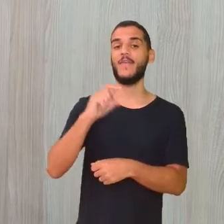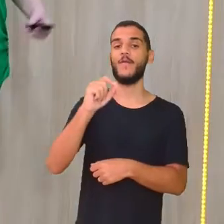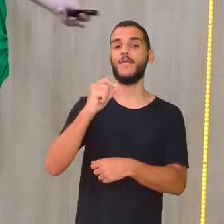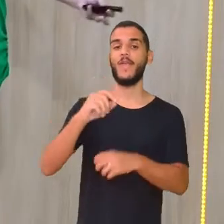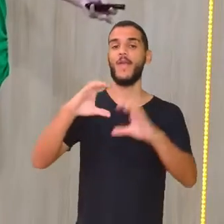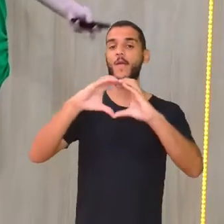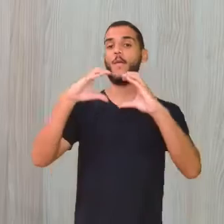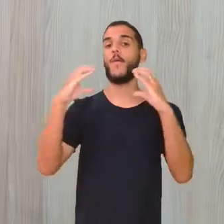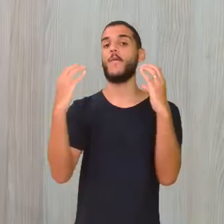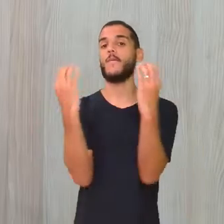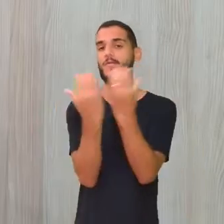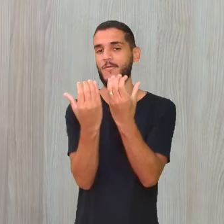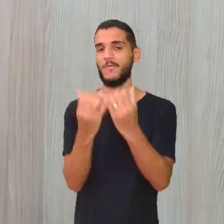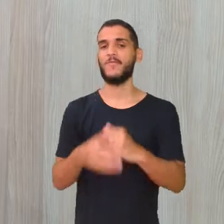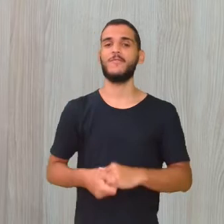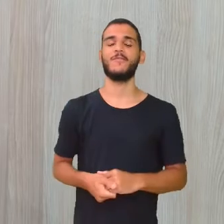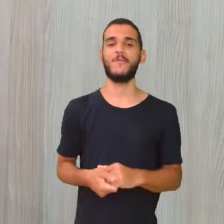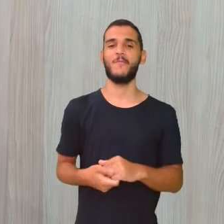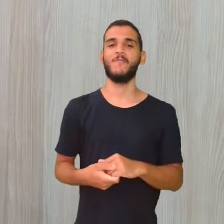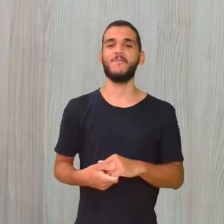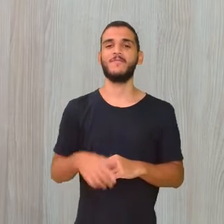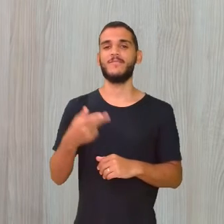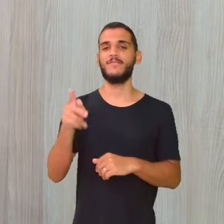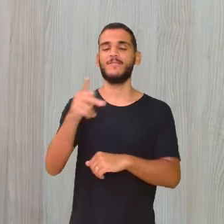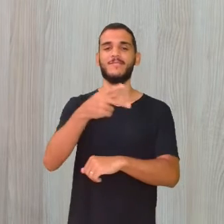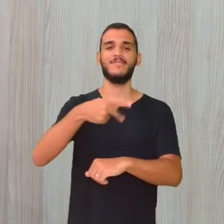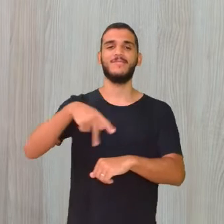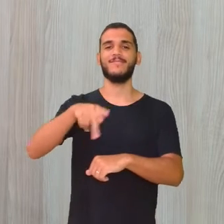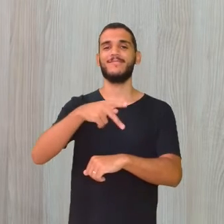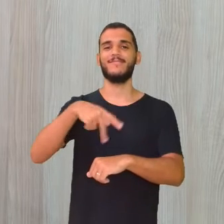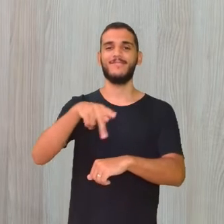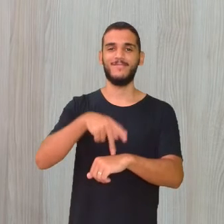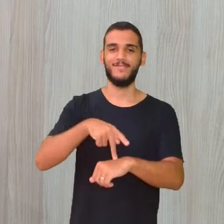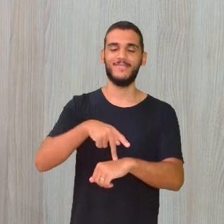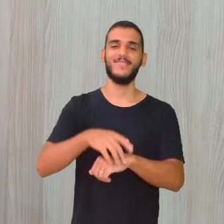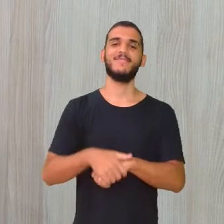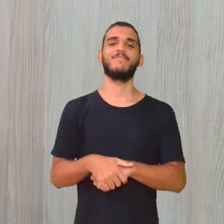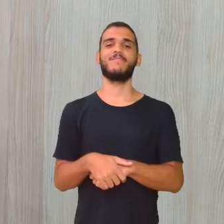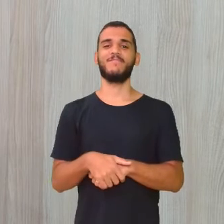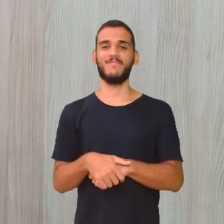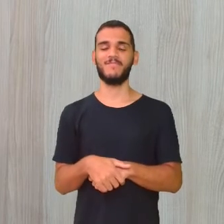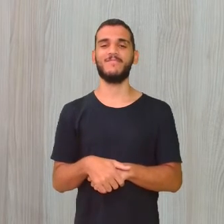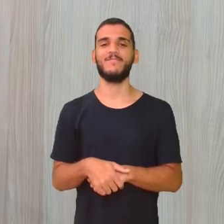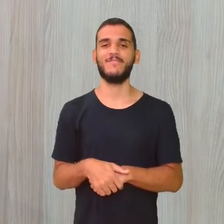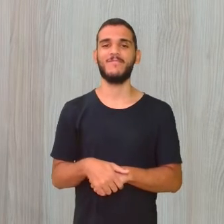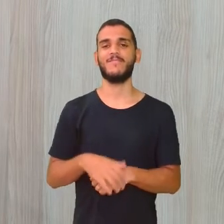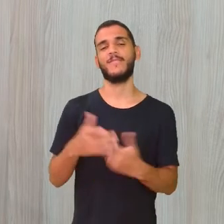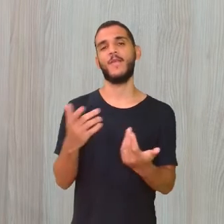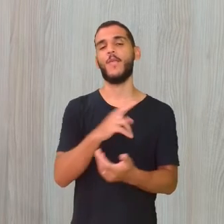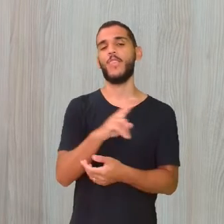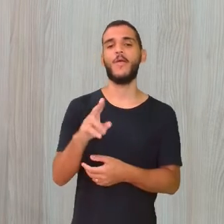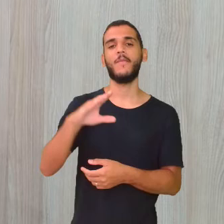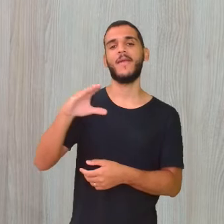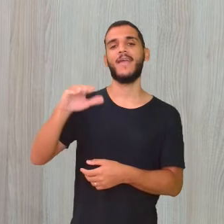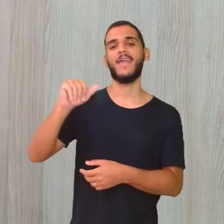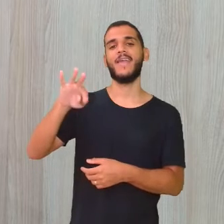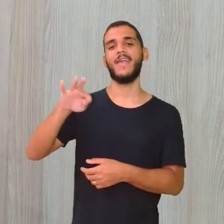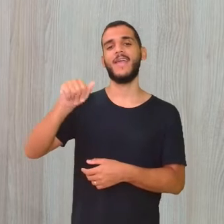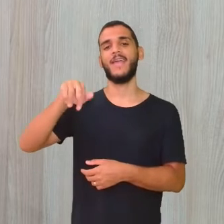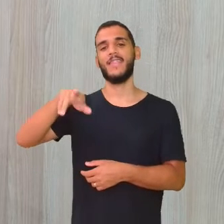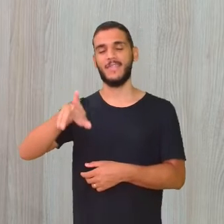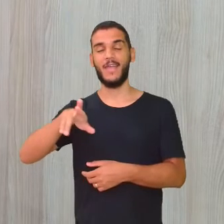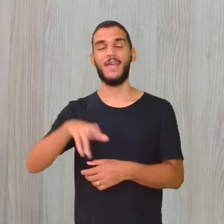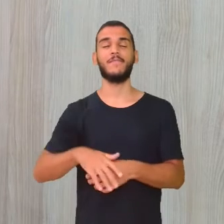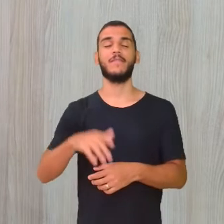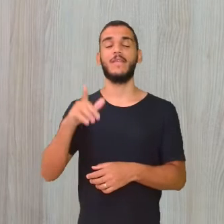Gilson? Onde fica o Catar? Agora sim, professor, a gente vê, né? É uma área que não tem um clima tão favorável, né? Por isso